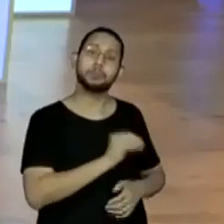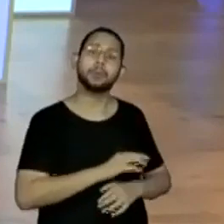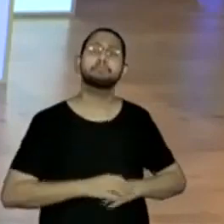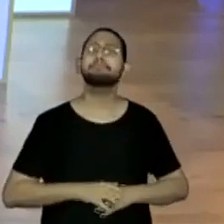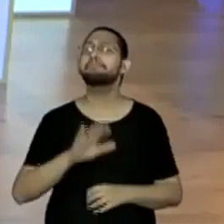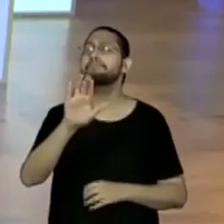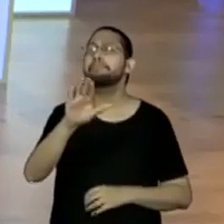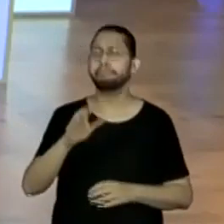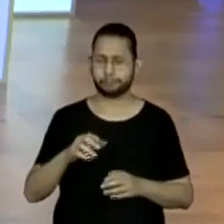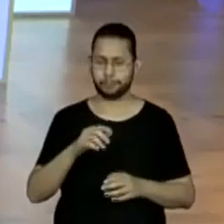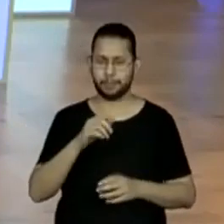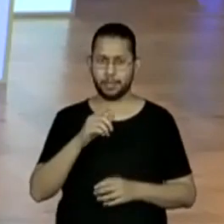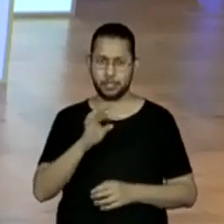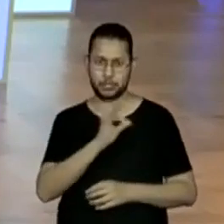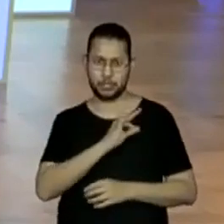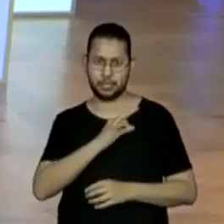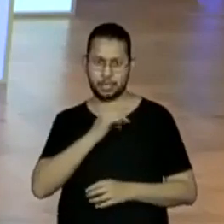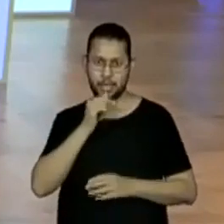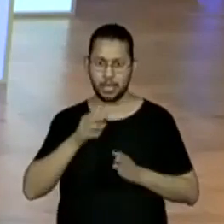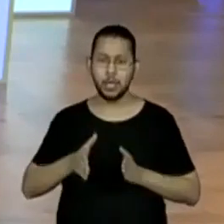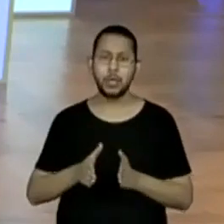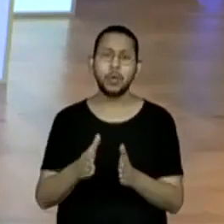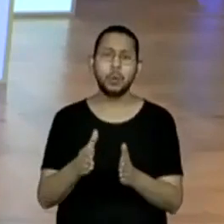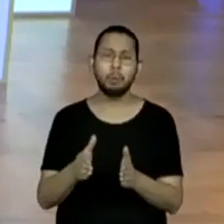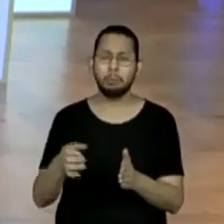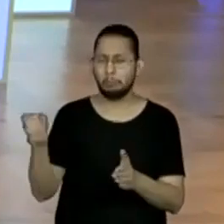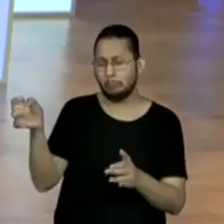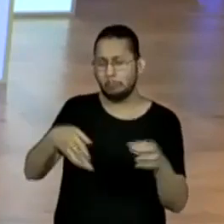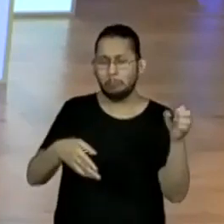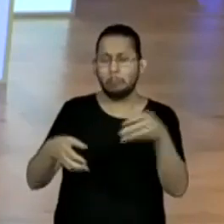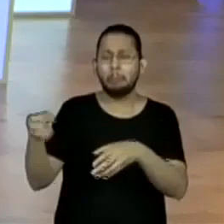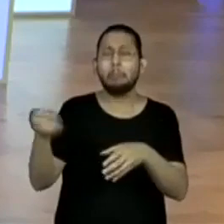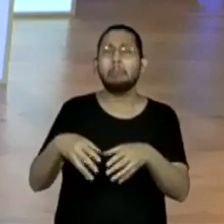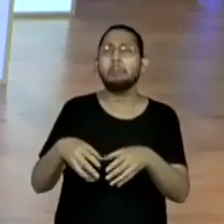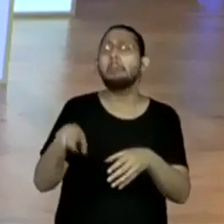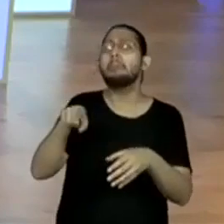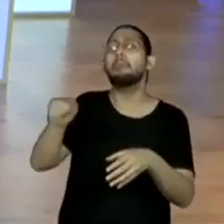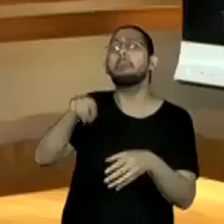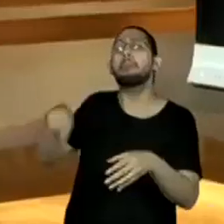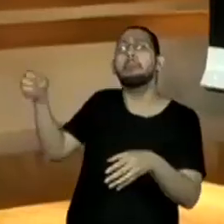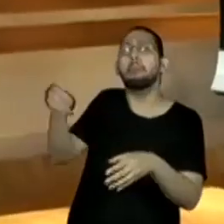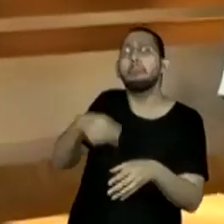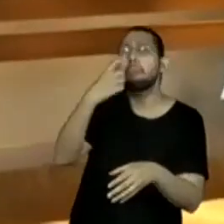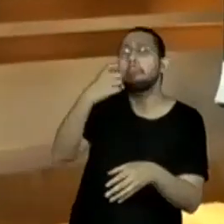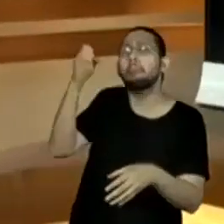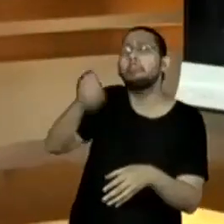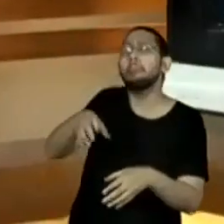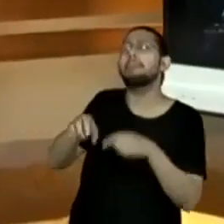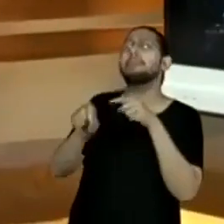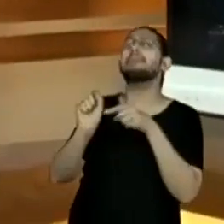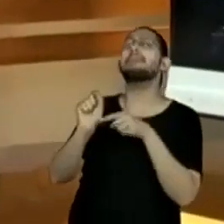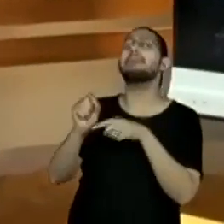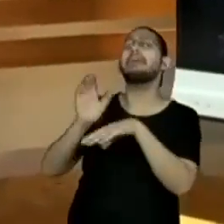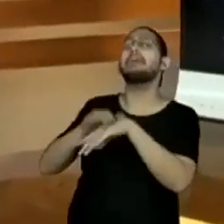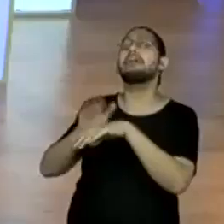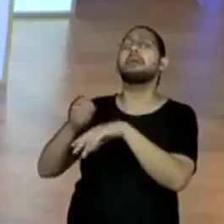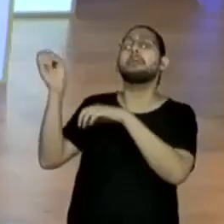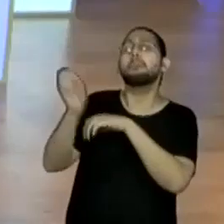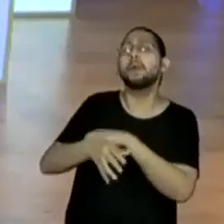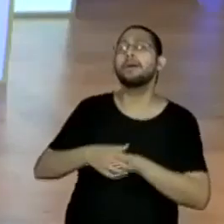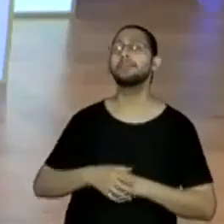pela poluição do Rio Tietê? Vamos lá, quem vocês acham? Será que é a indústria que